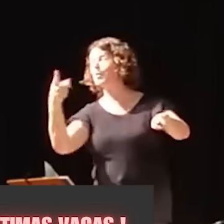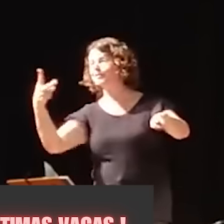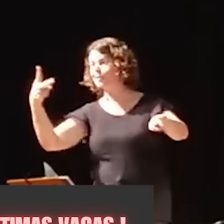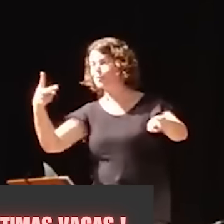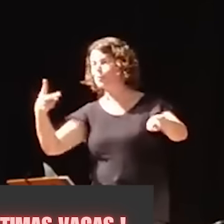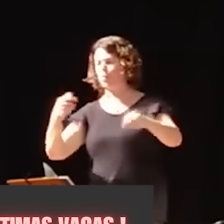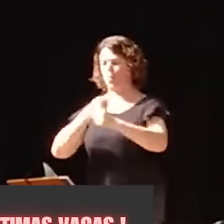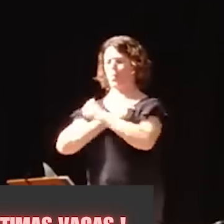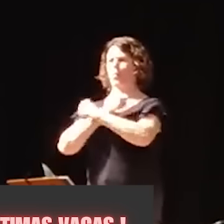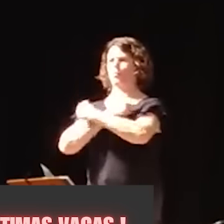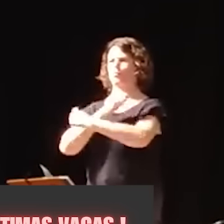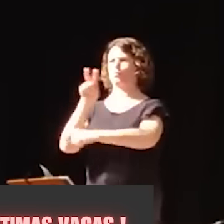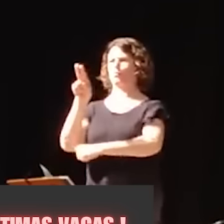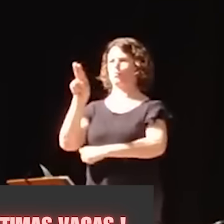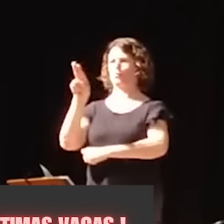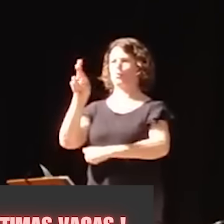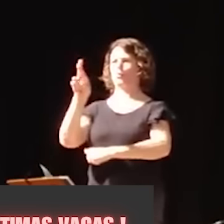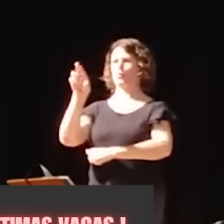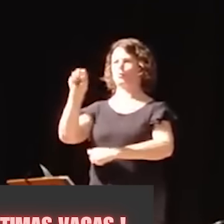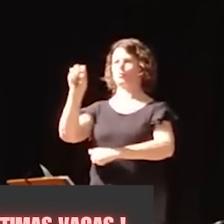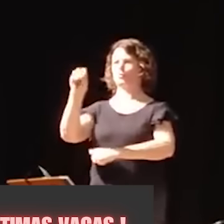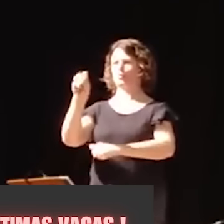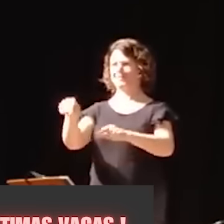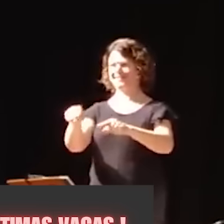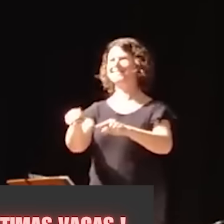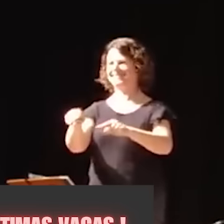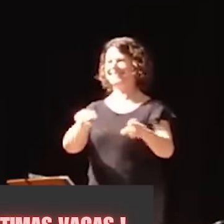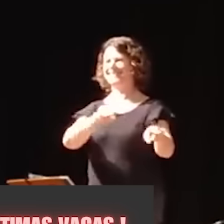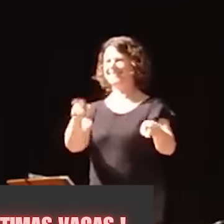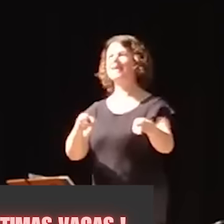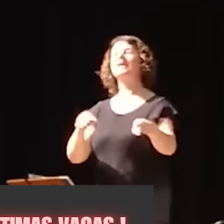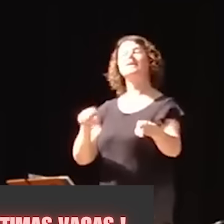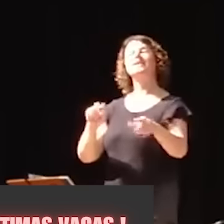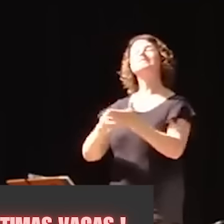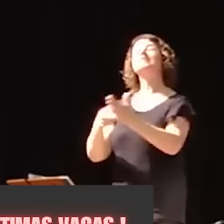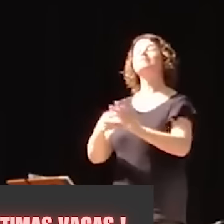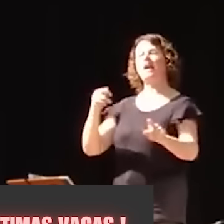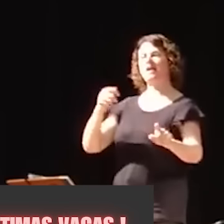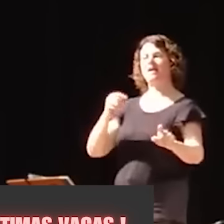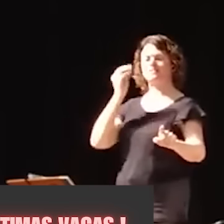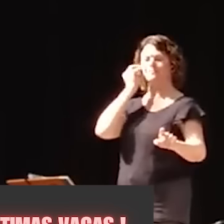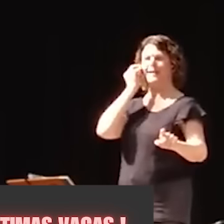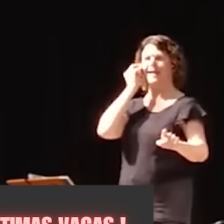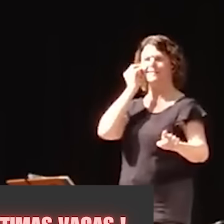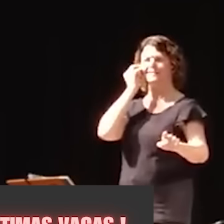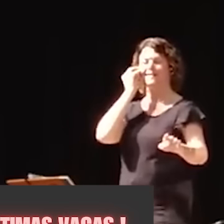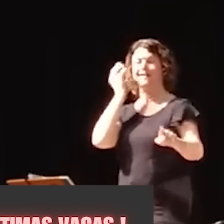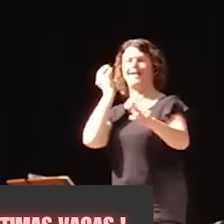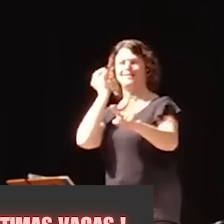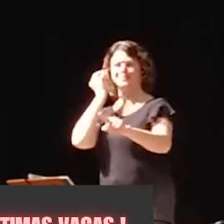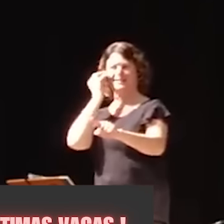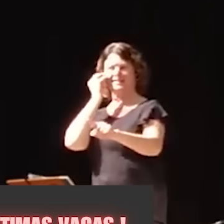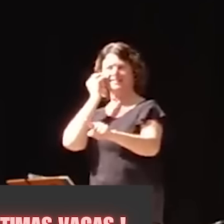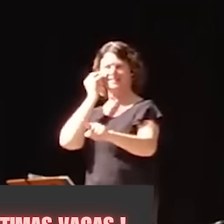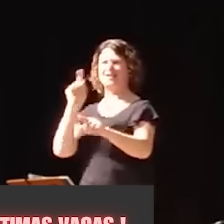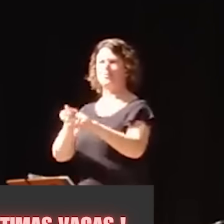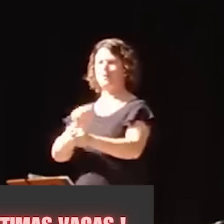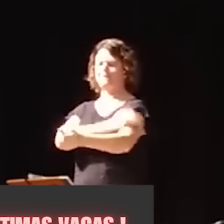do urso e quando o urso leva a ovelha ele não pergunta tem pai que fala assim Ah meu filho bem